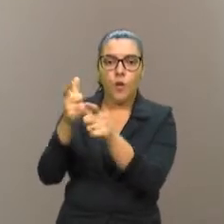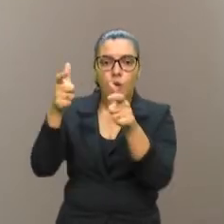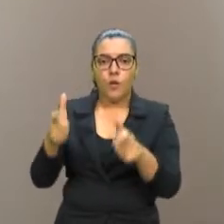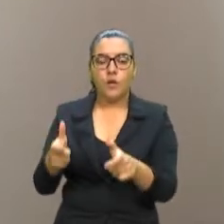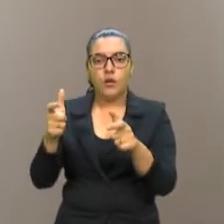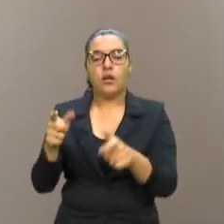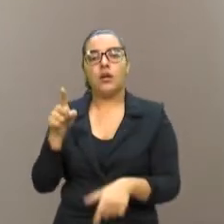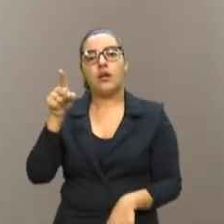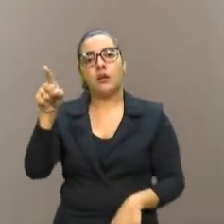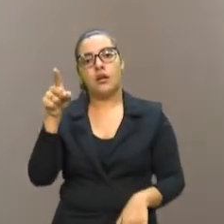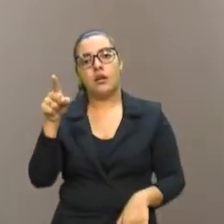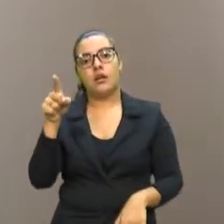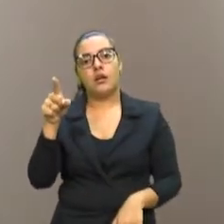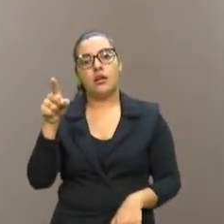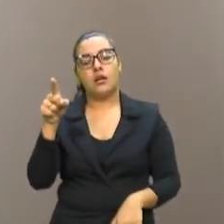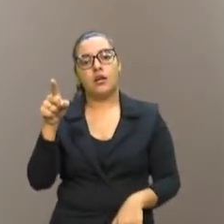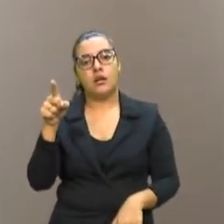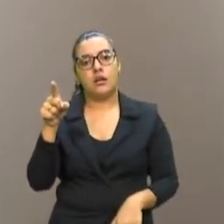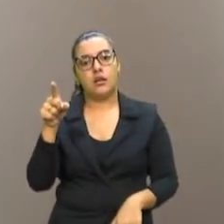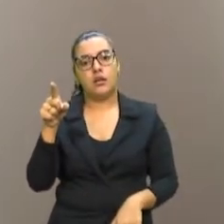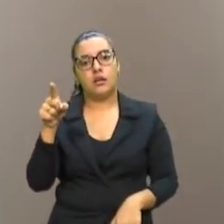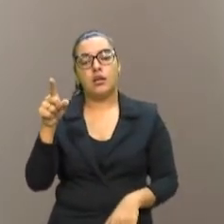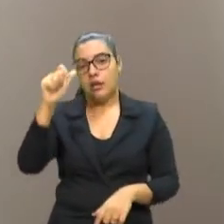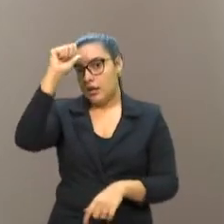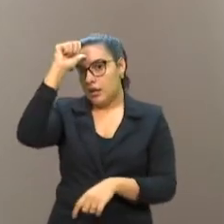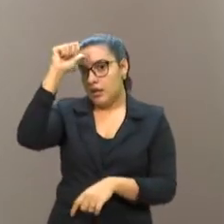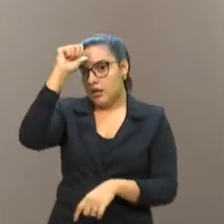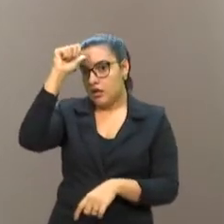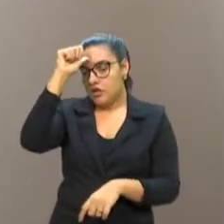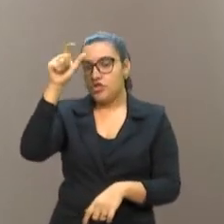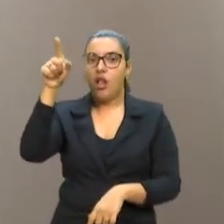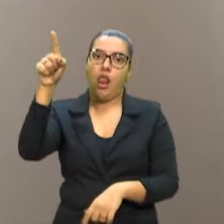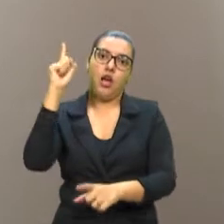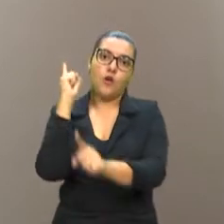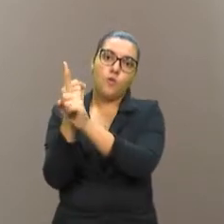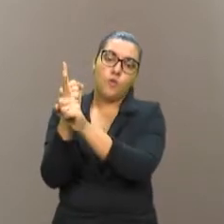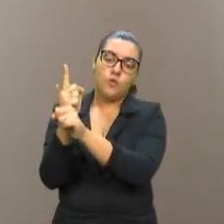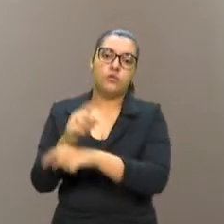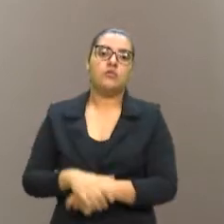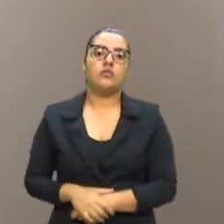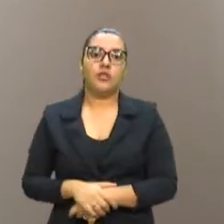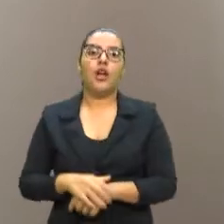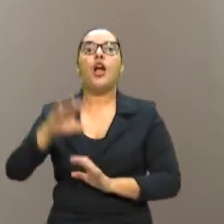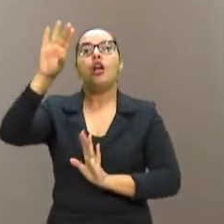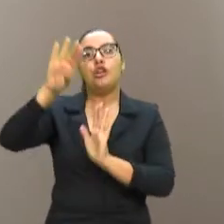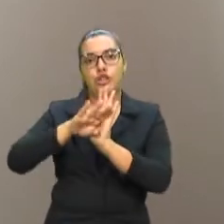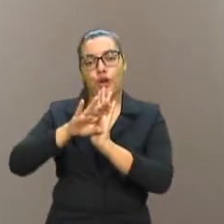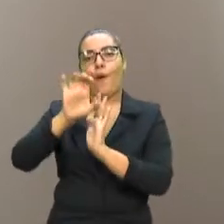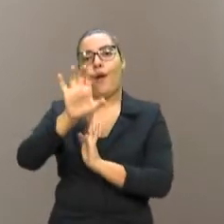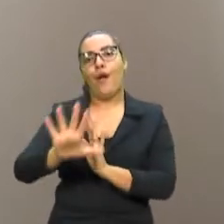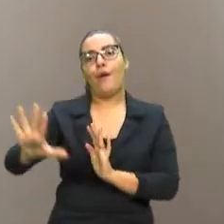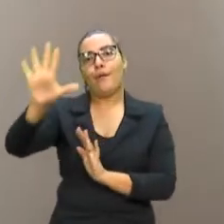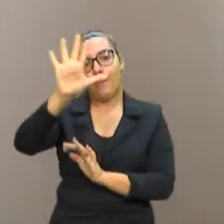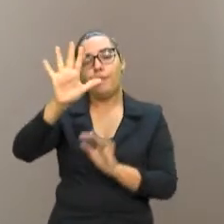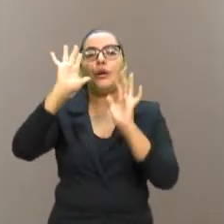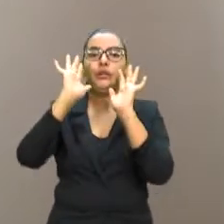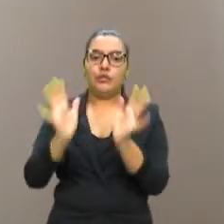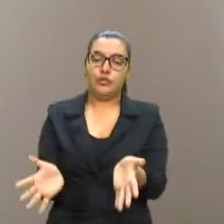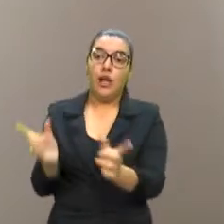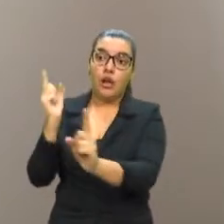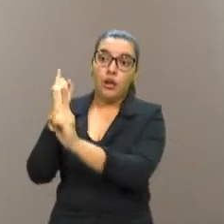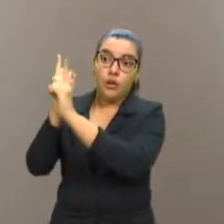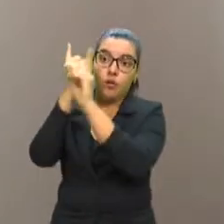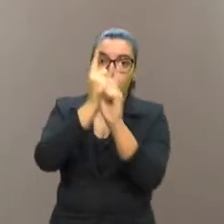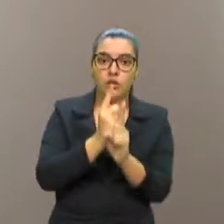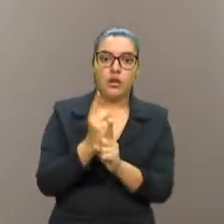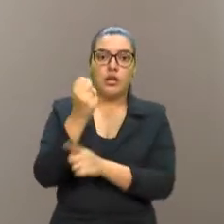de Maharashtra, na Índia, ela já chegou na Europa e já foi detectada em